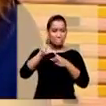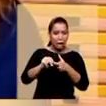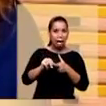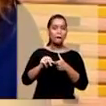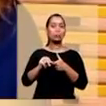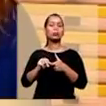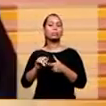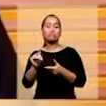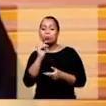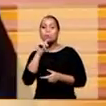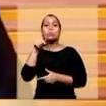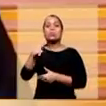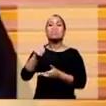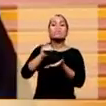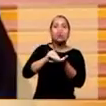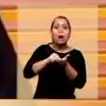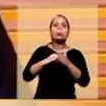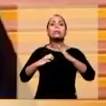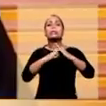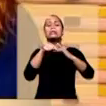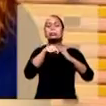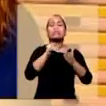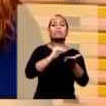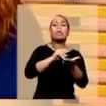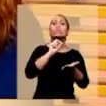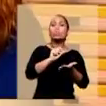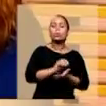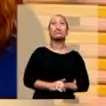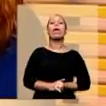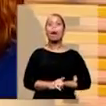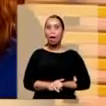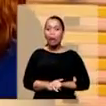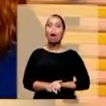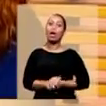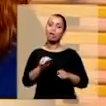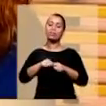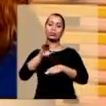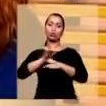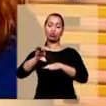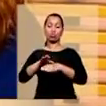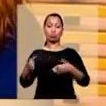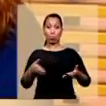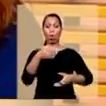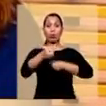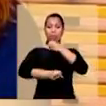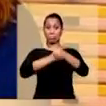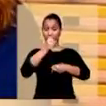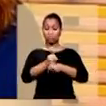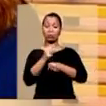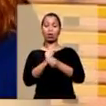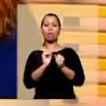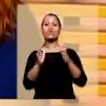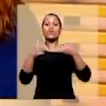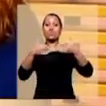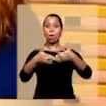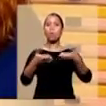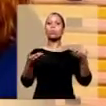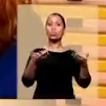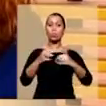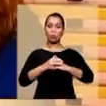está tendo de necessidade e foi feito planejamento em cima disso. Então, hoje os cursos desse ano, eles estão voltados desde